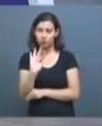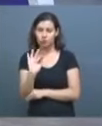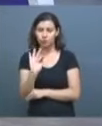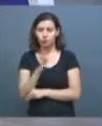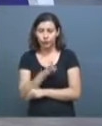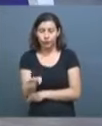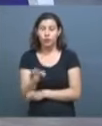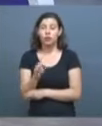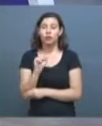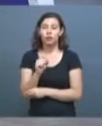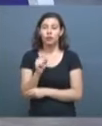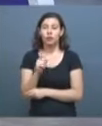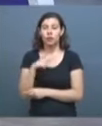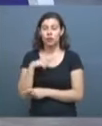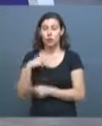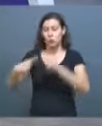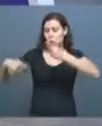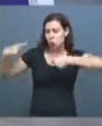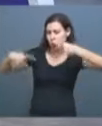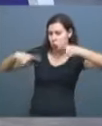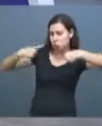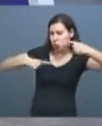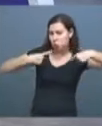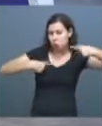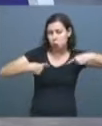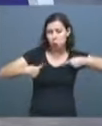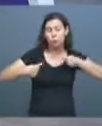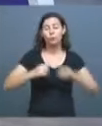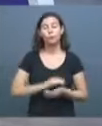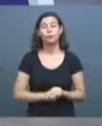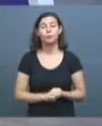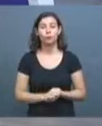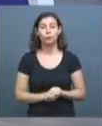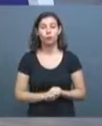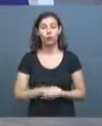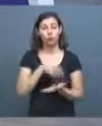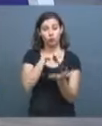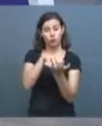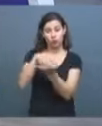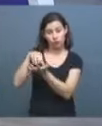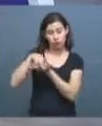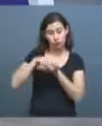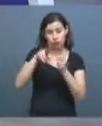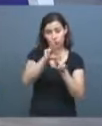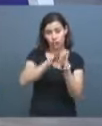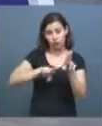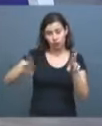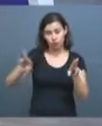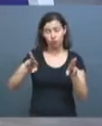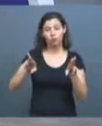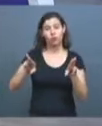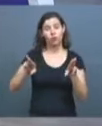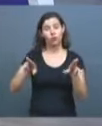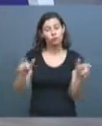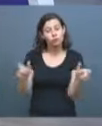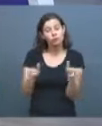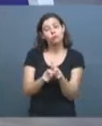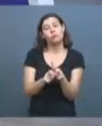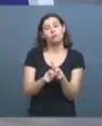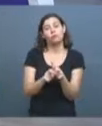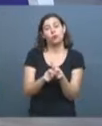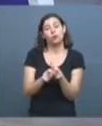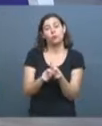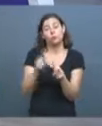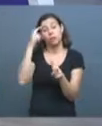E mostrando, desculpe, que a universidade, os campi da universidade, são um recorte da sociedade como um